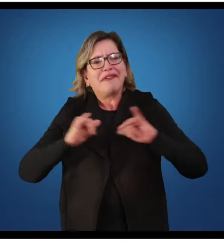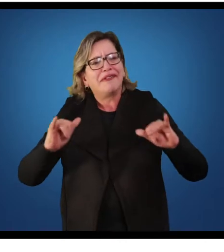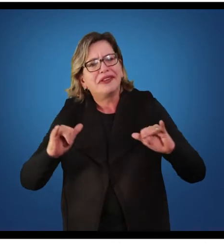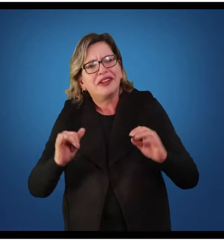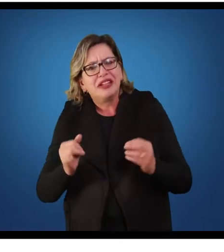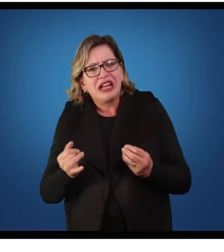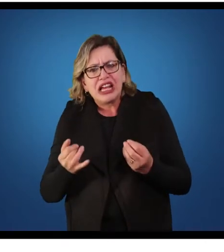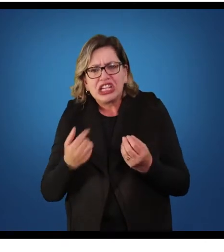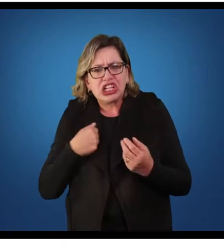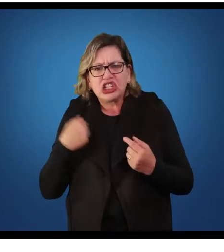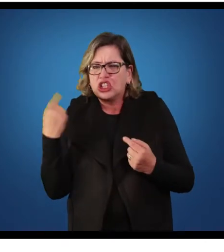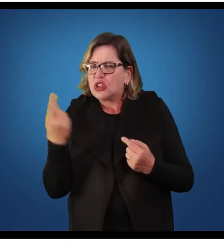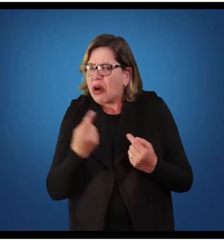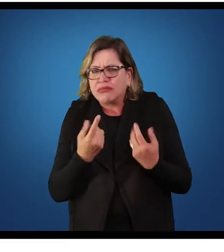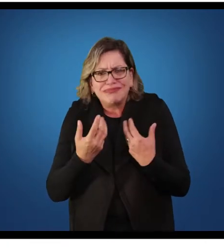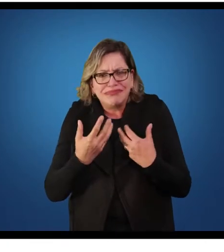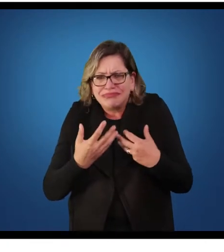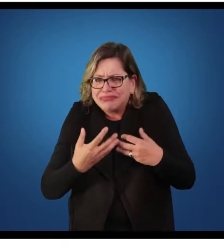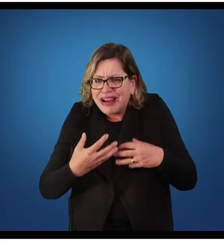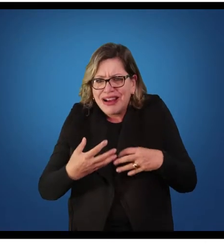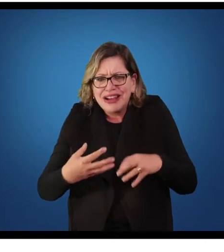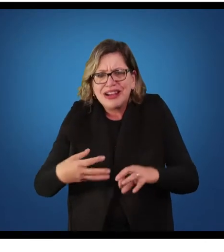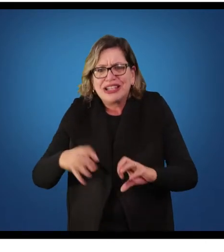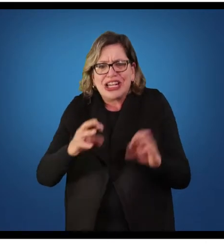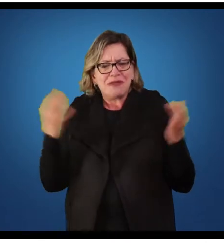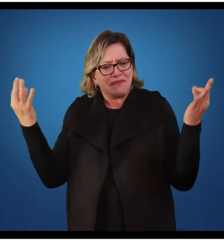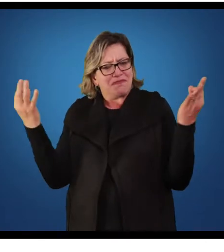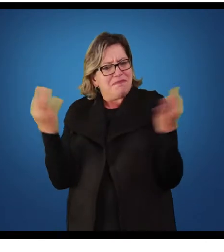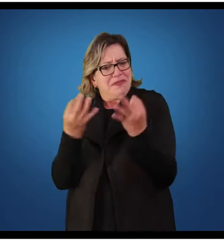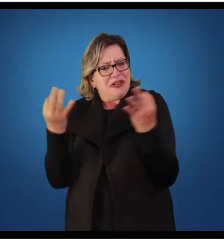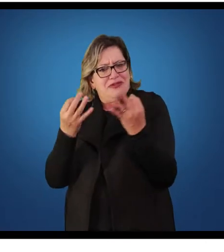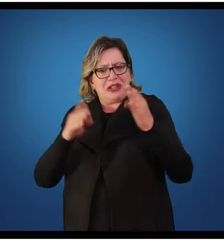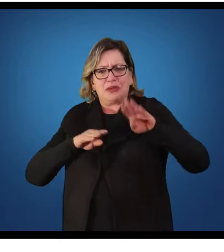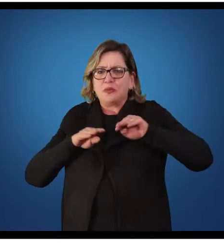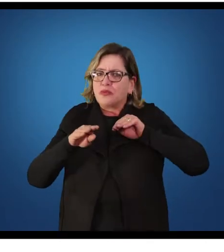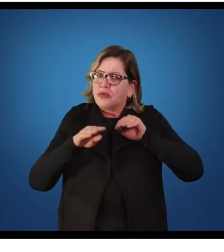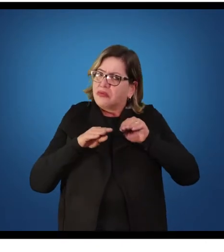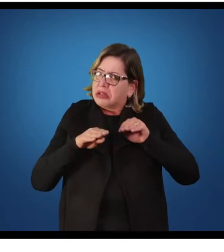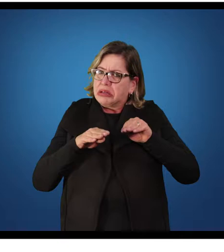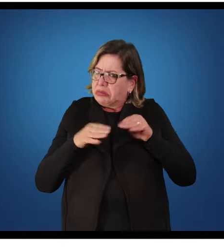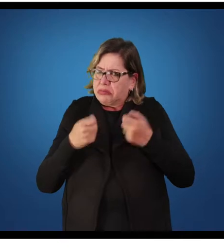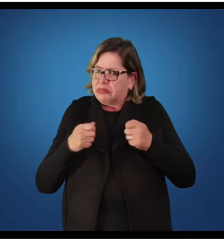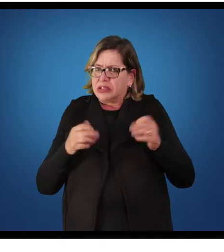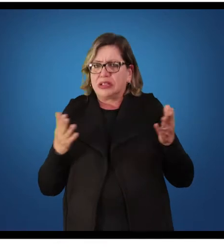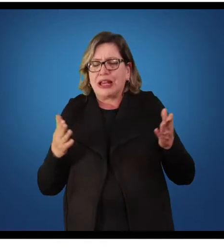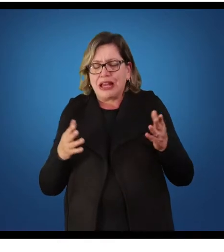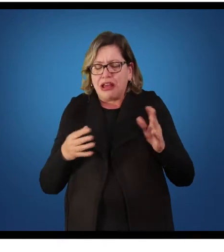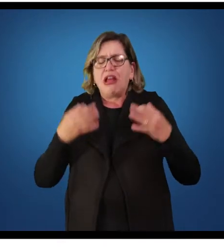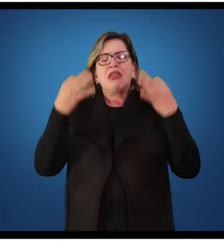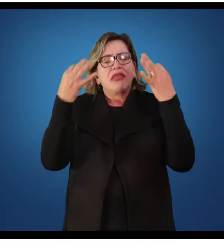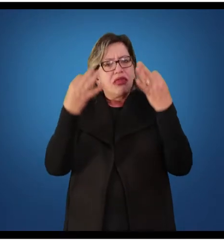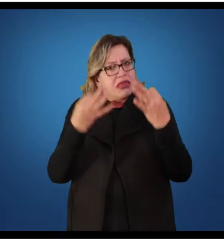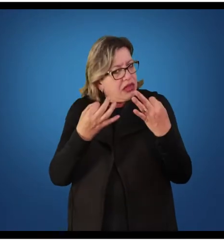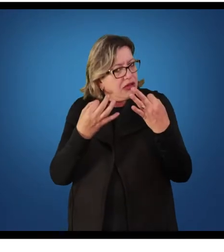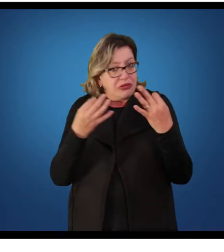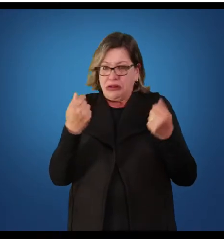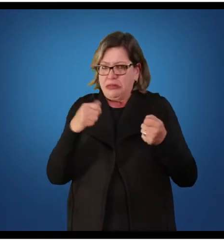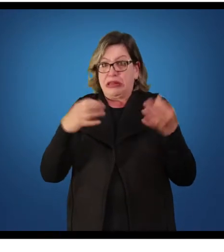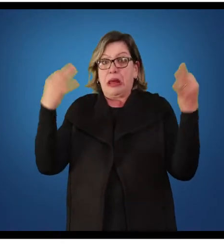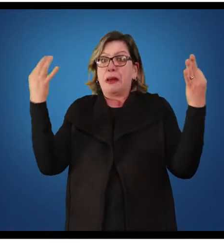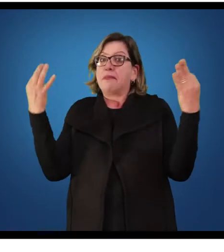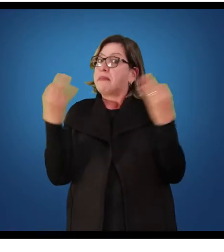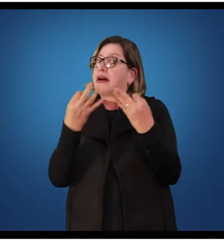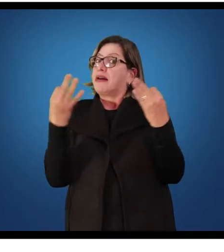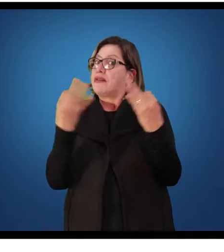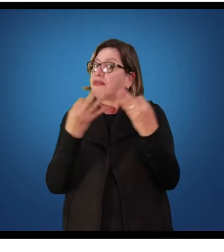que não temos que nos ater à perfeição do movimento? Exatamente isso. Não estou falando em perfeição